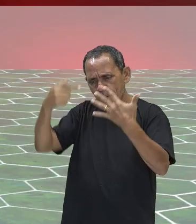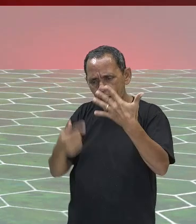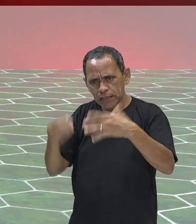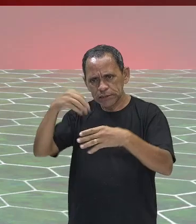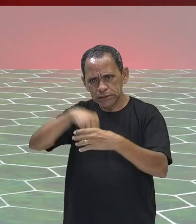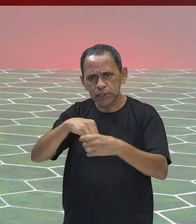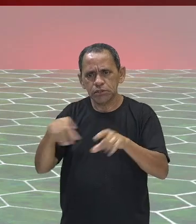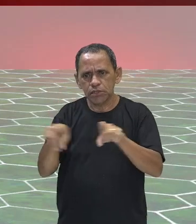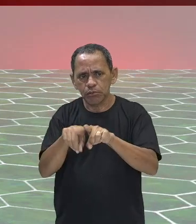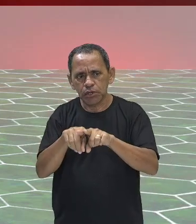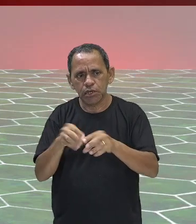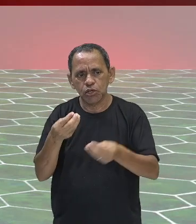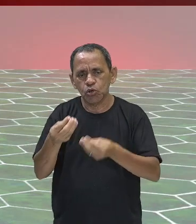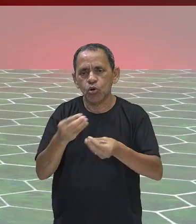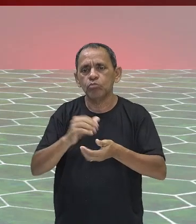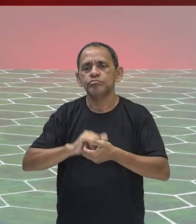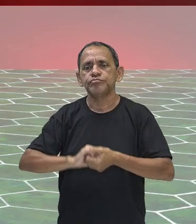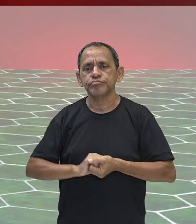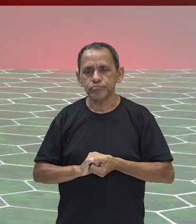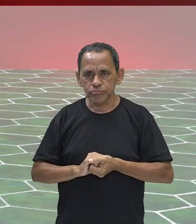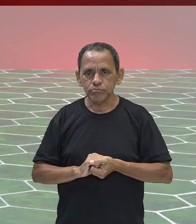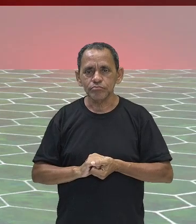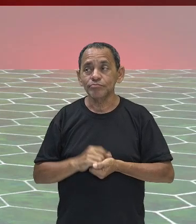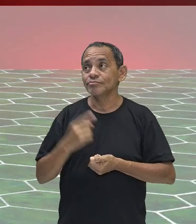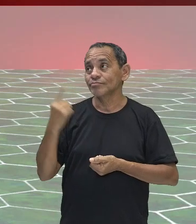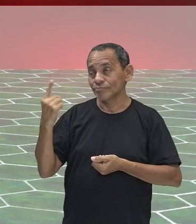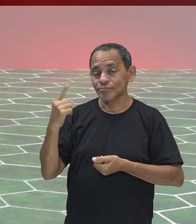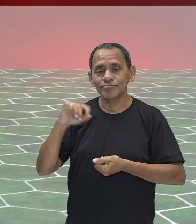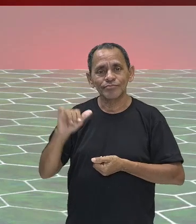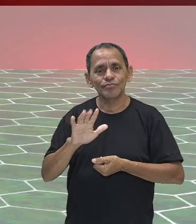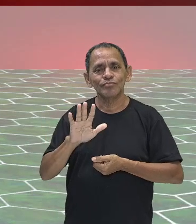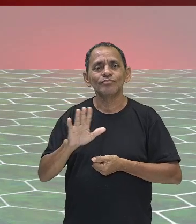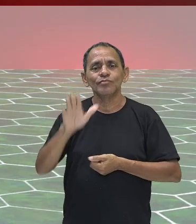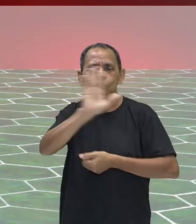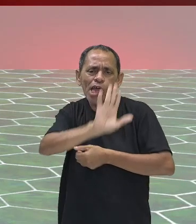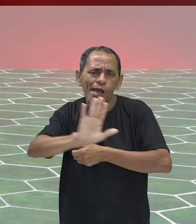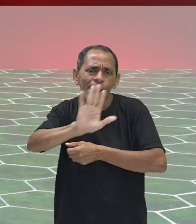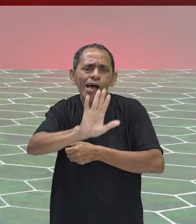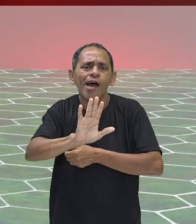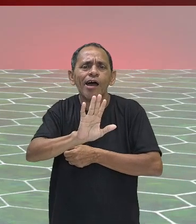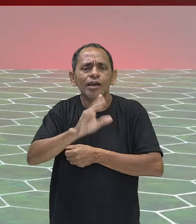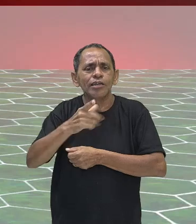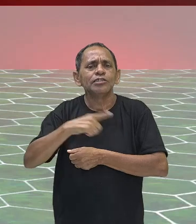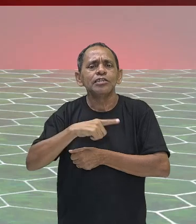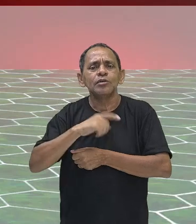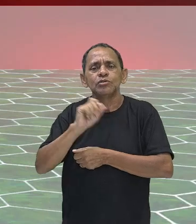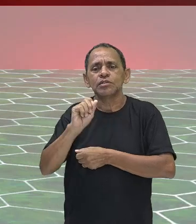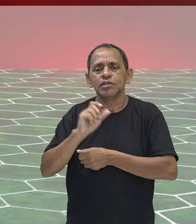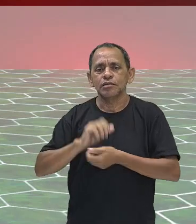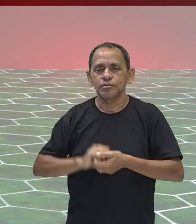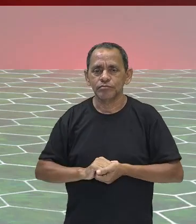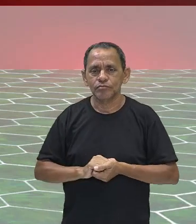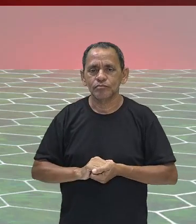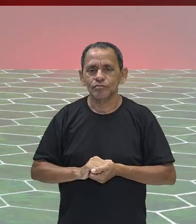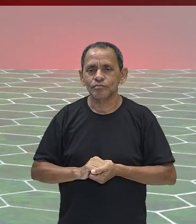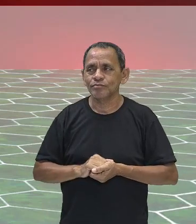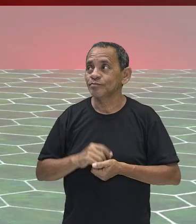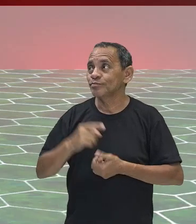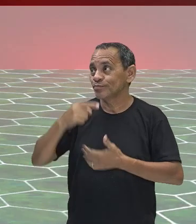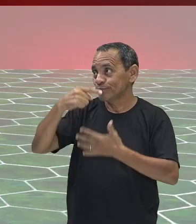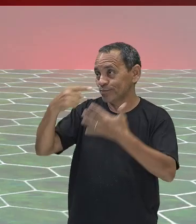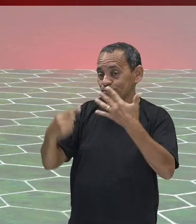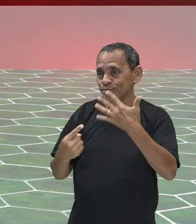imagem, na nossa bonita imagem do nosso cenário, nós temos aqui um desses componentes, né,